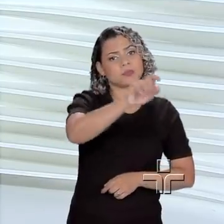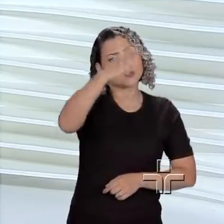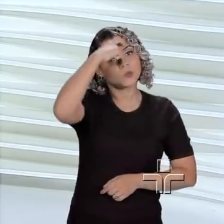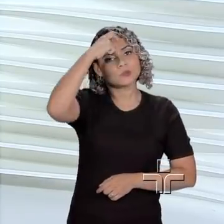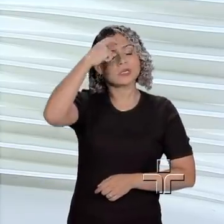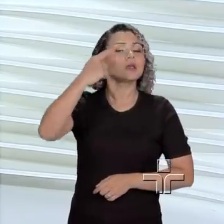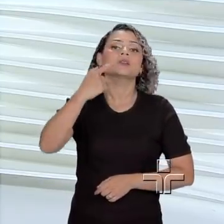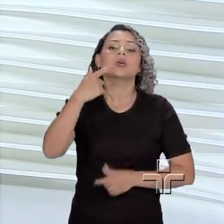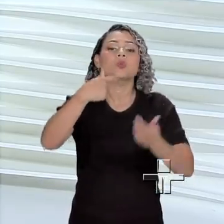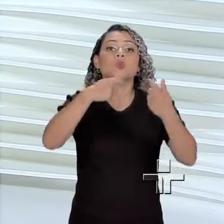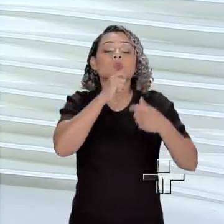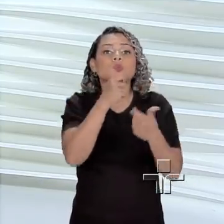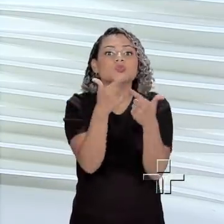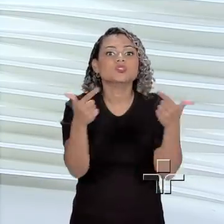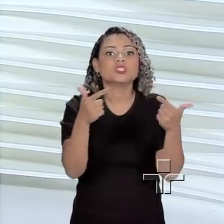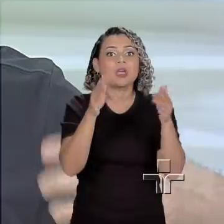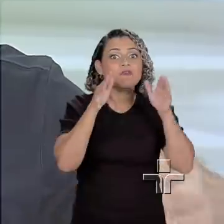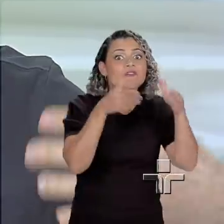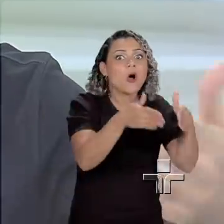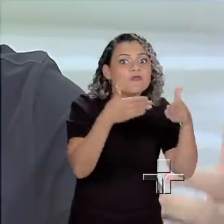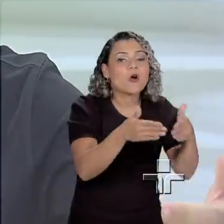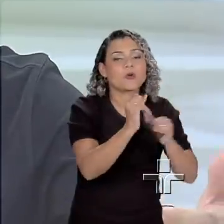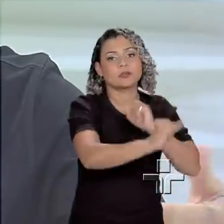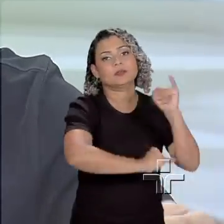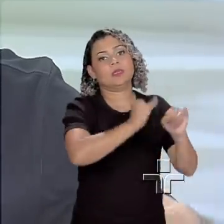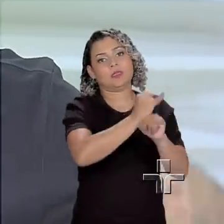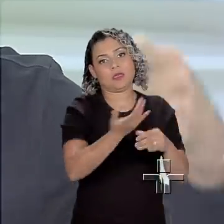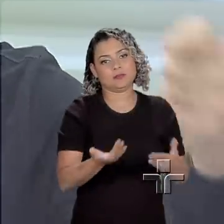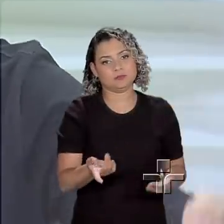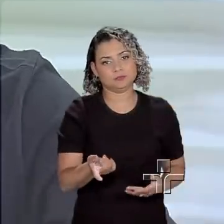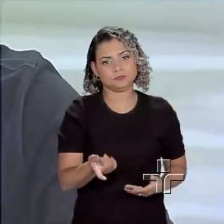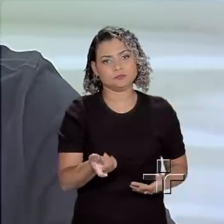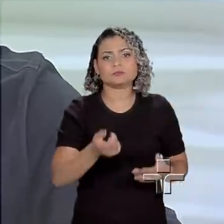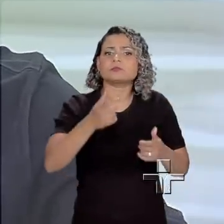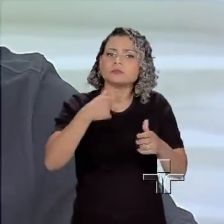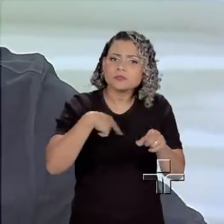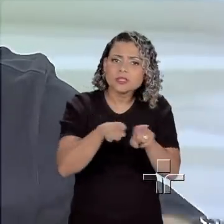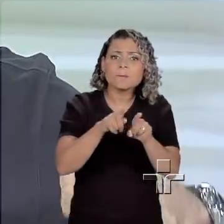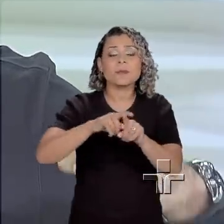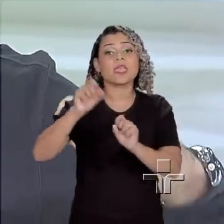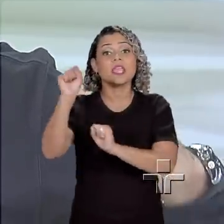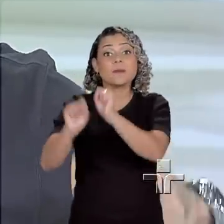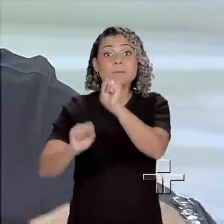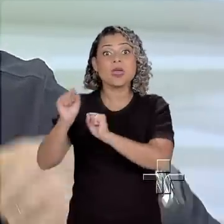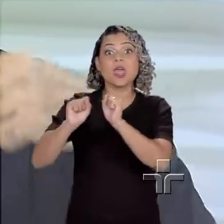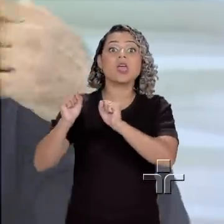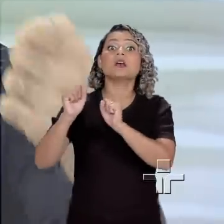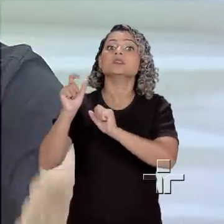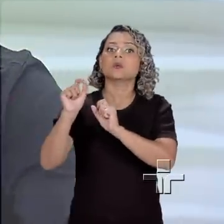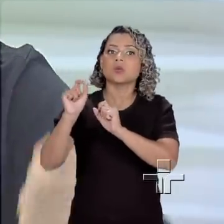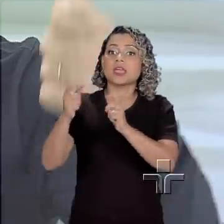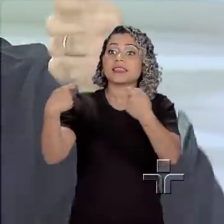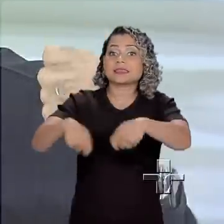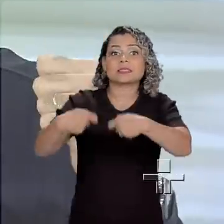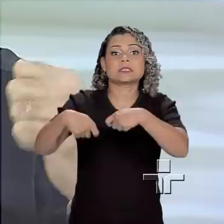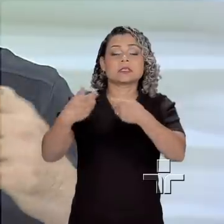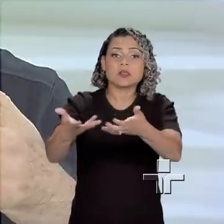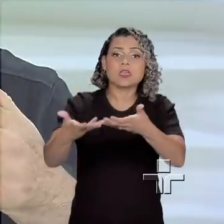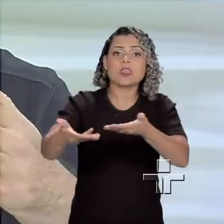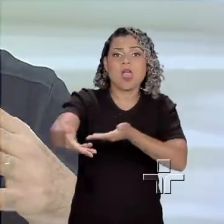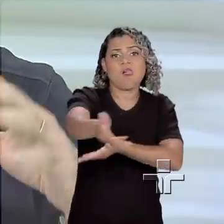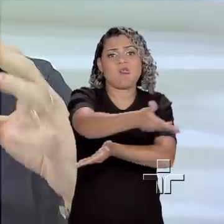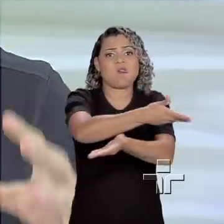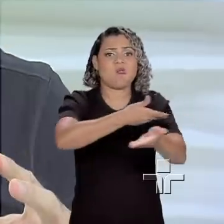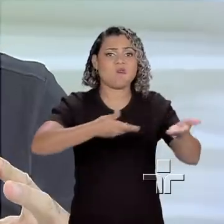uma economia nessa internet, com muitos agentes altamente financiados, necessitando de grandes retornos para os